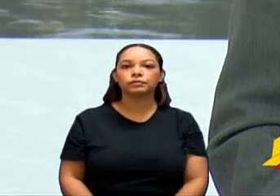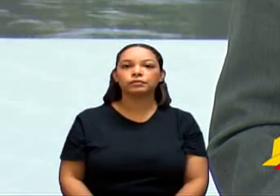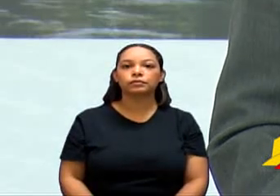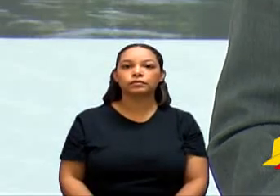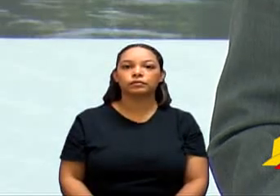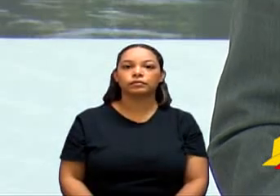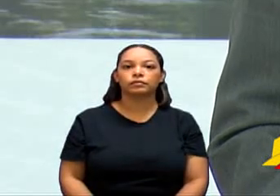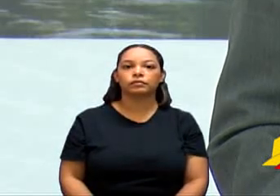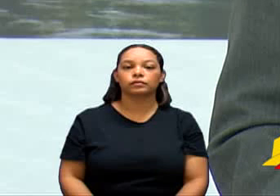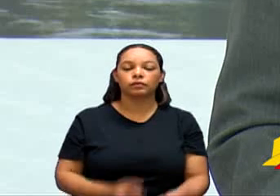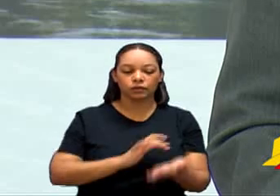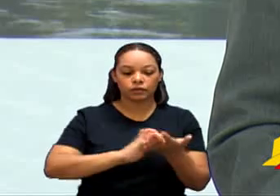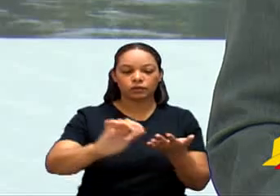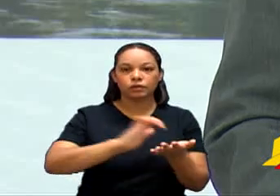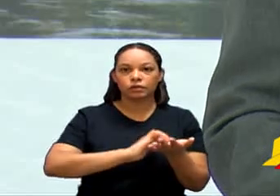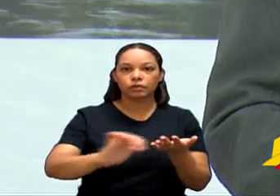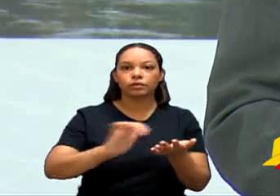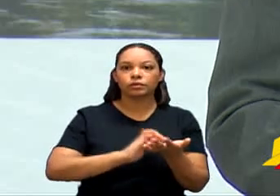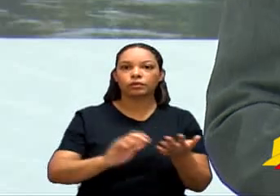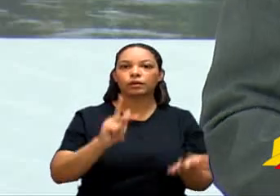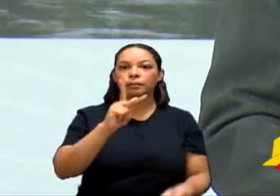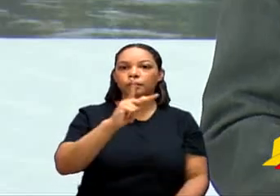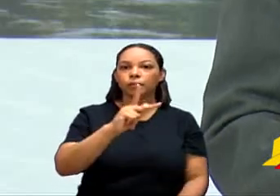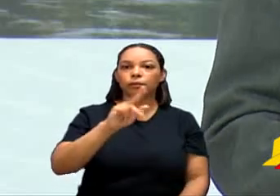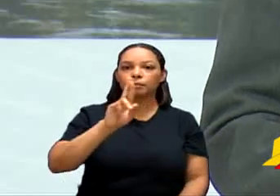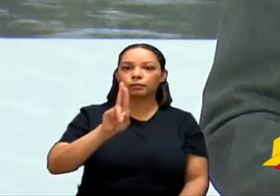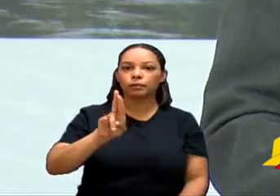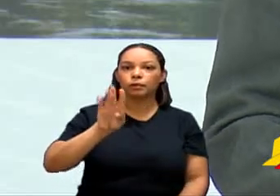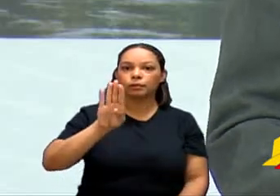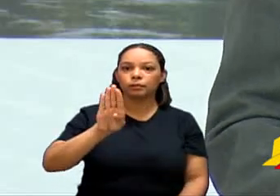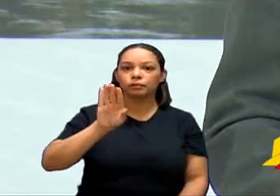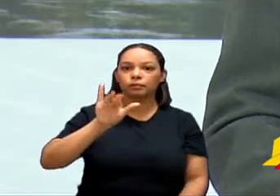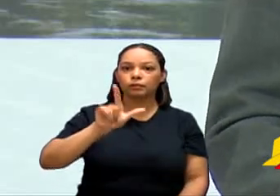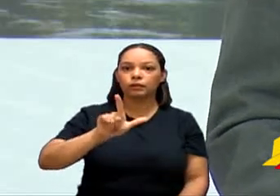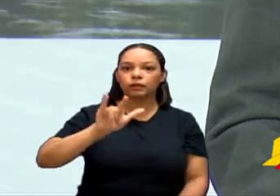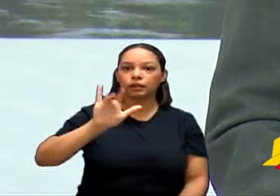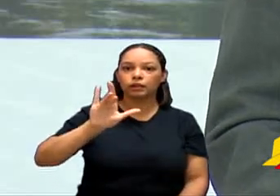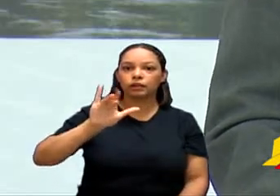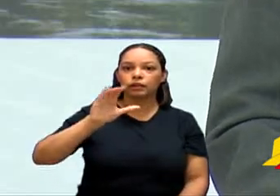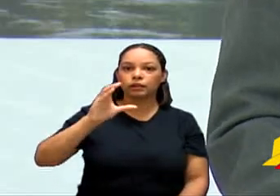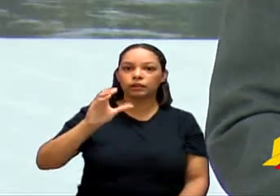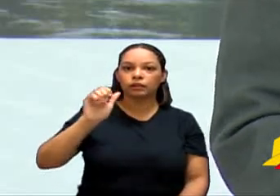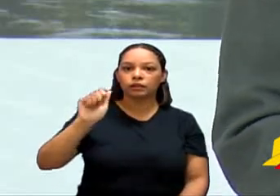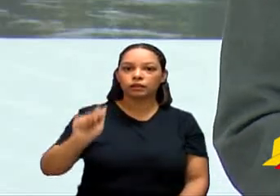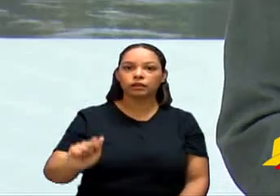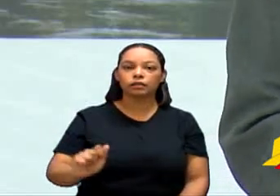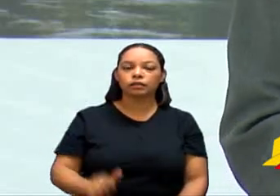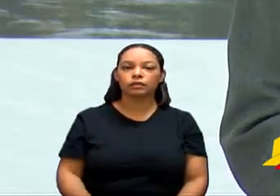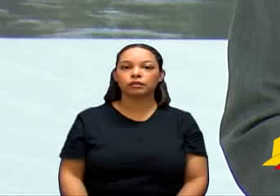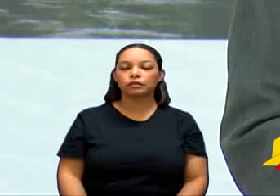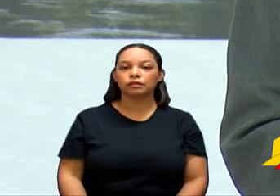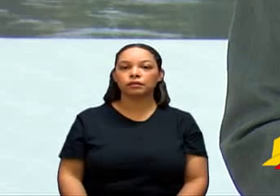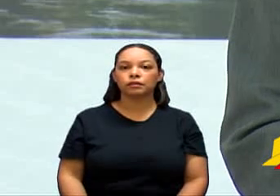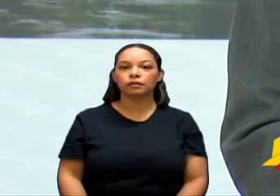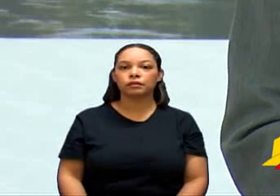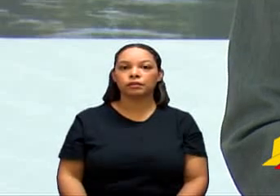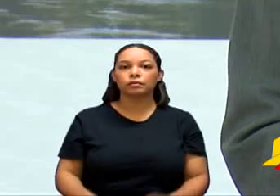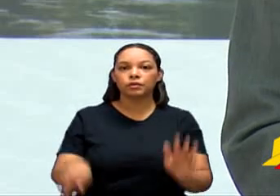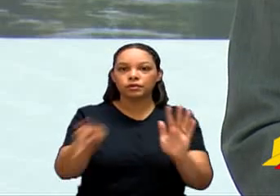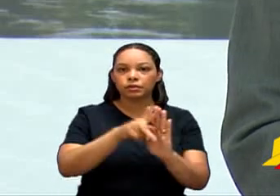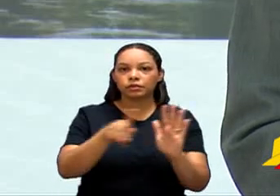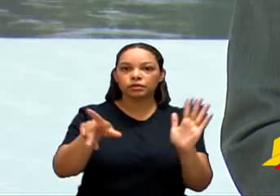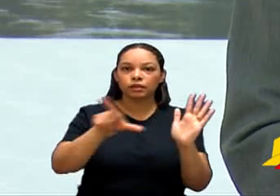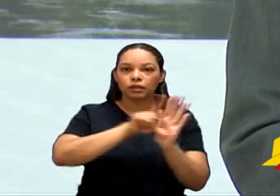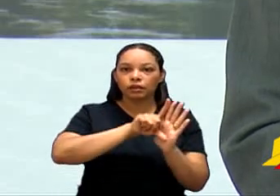escritura pública. Artigo 5º, fecha a lei. Pois bem, o projeto de lei, ora discutido, senhor